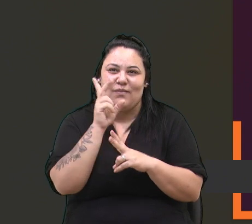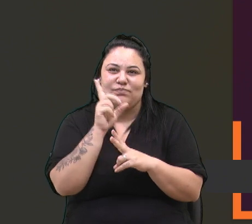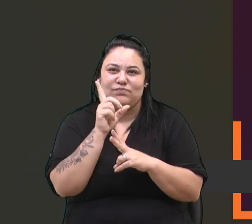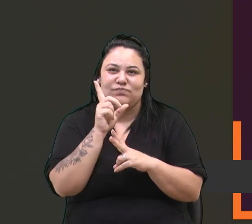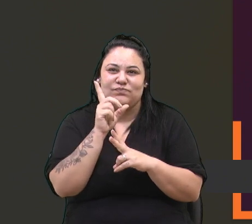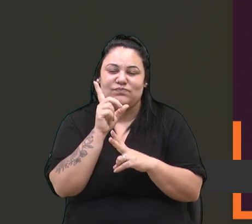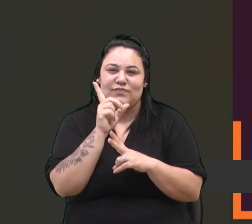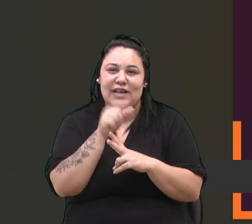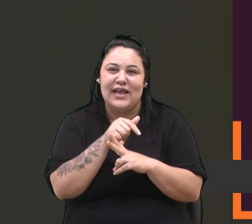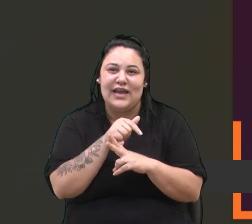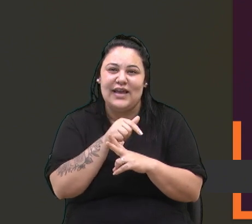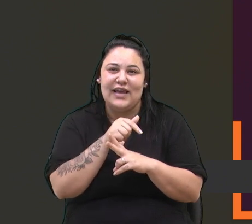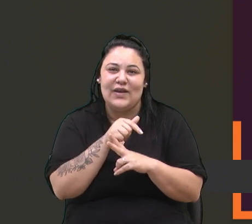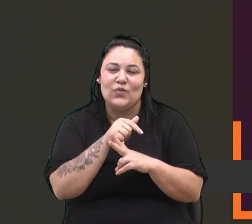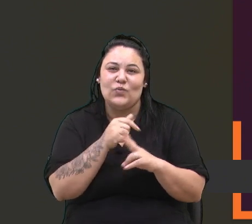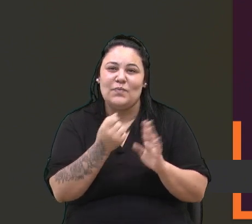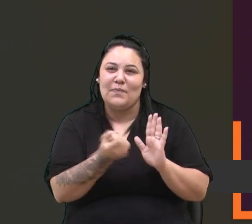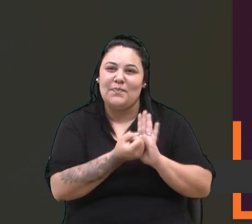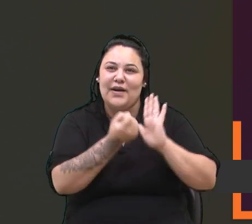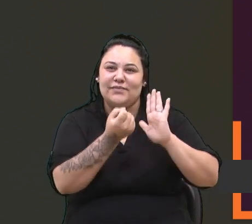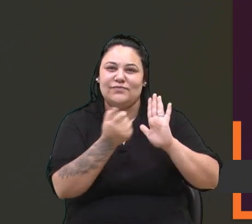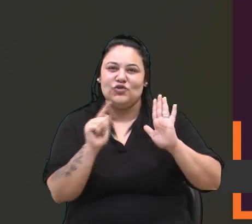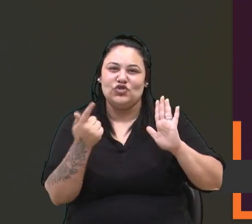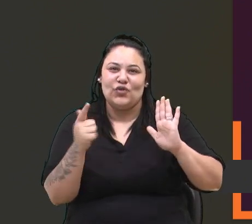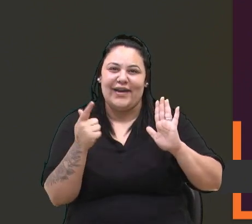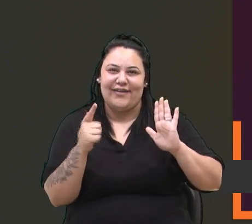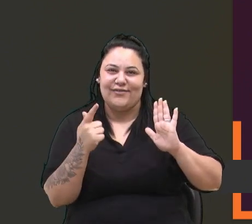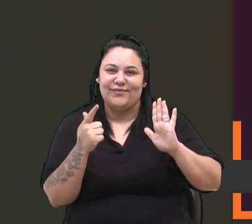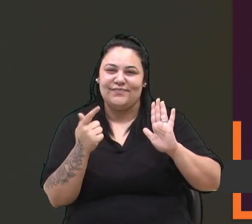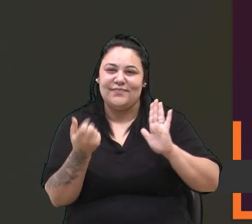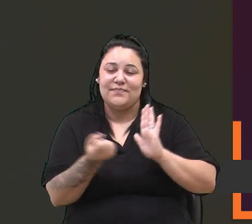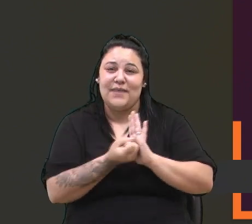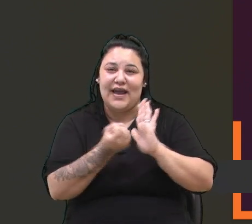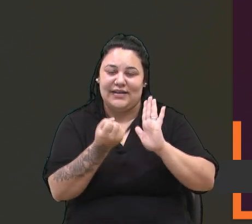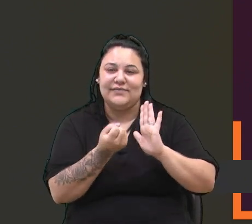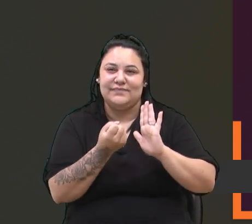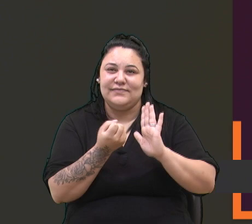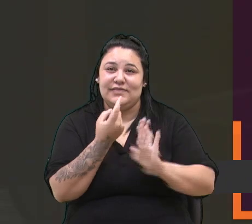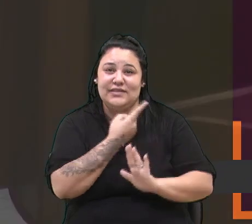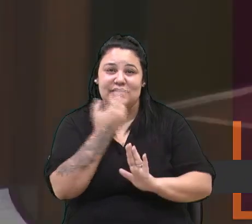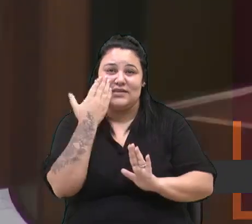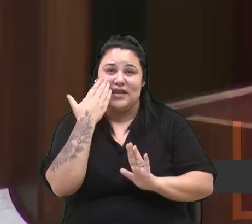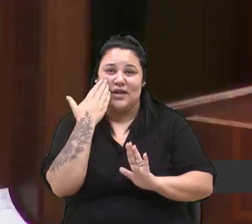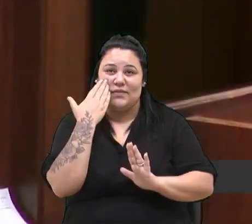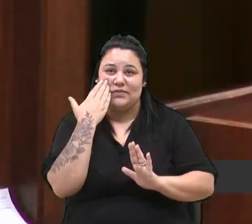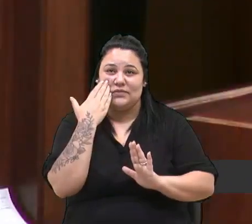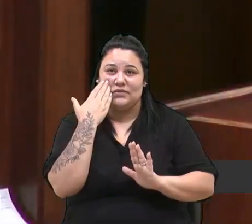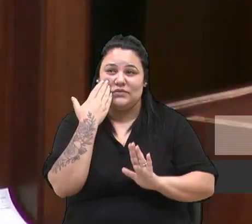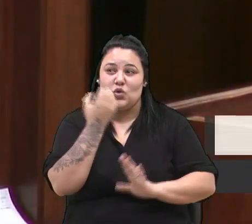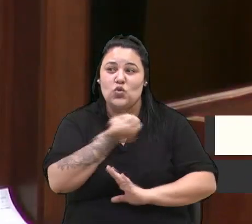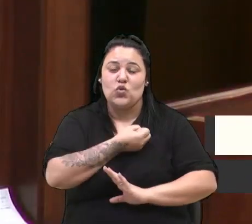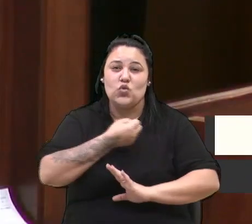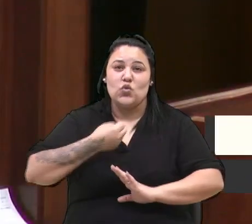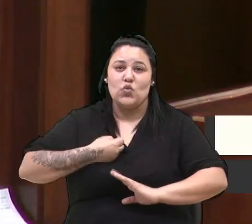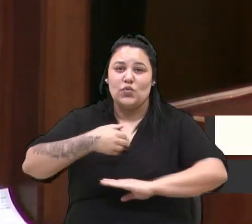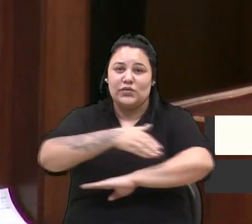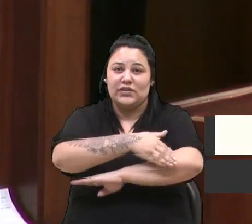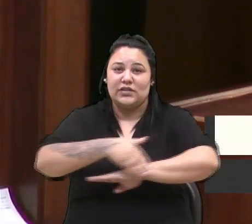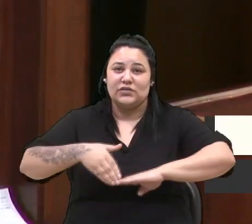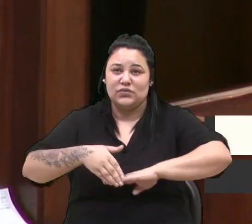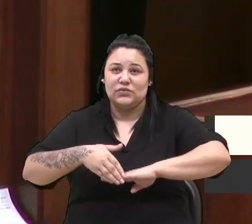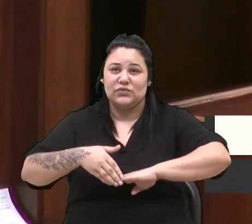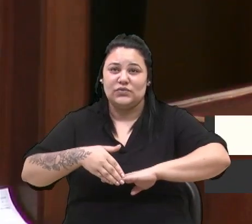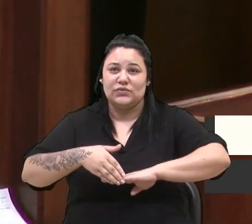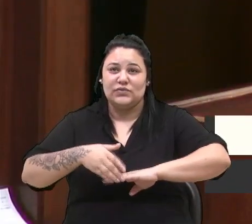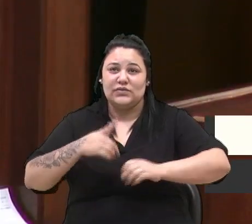monumento geográfico. Ele marca o número, a partir dele, o número das ruas da cidade são marcadas